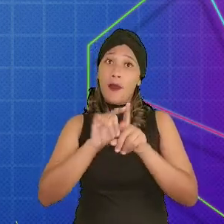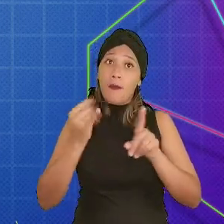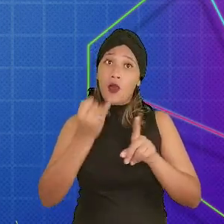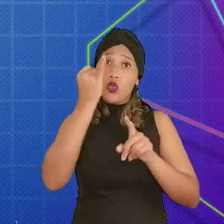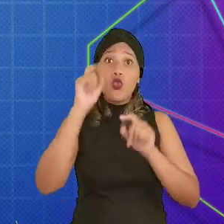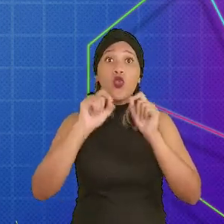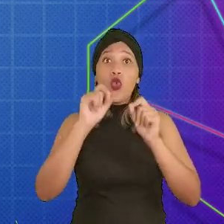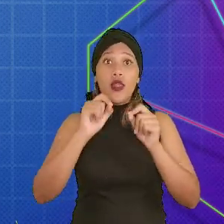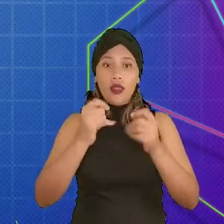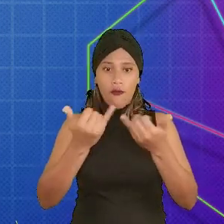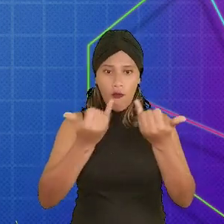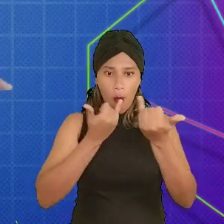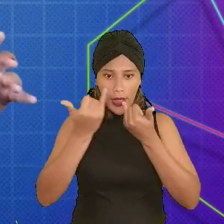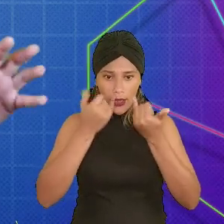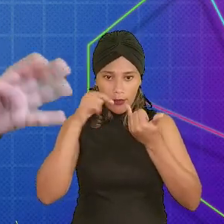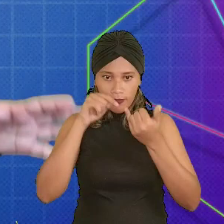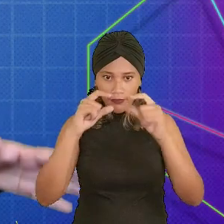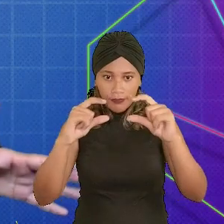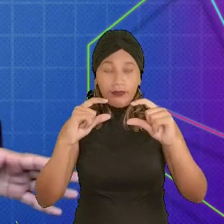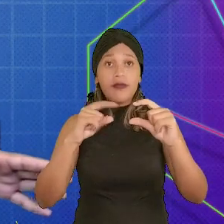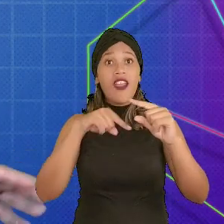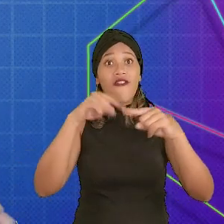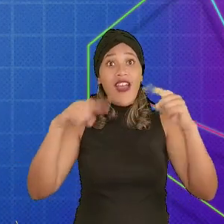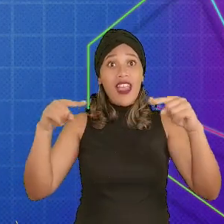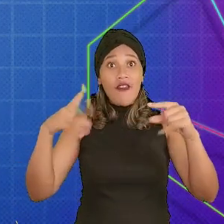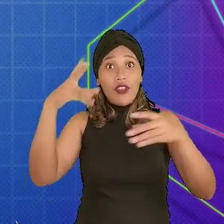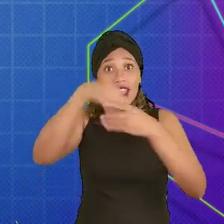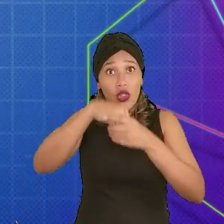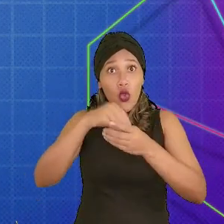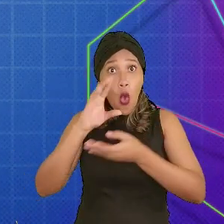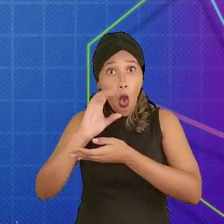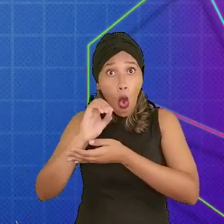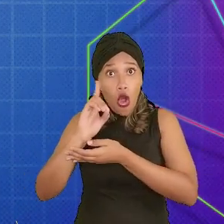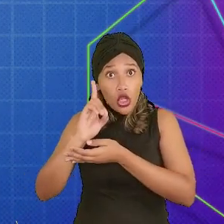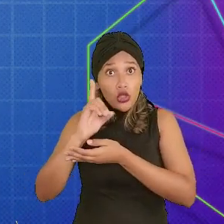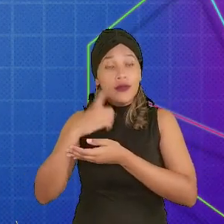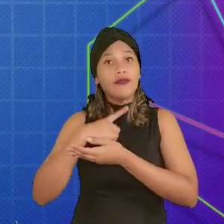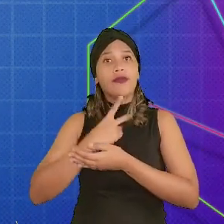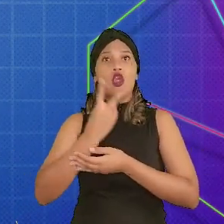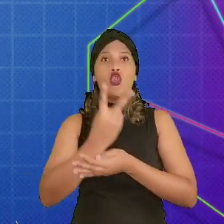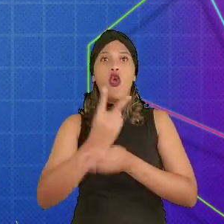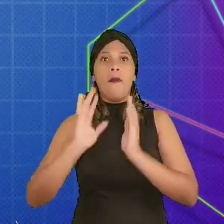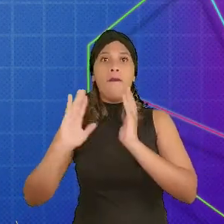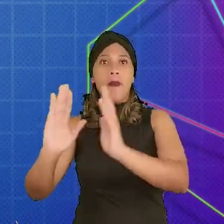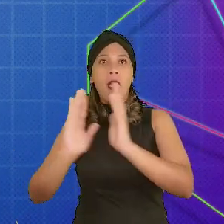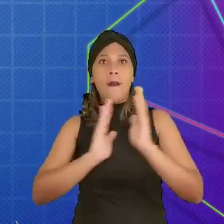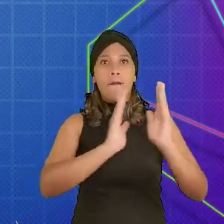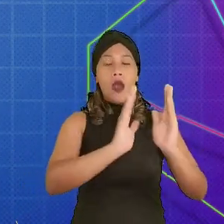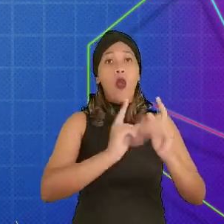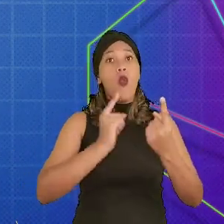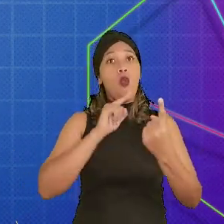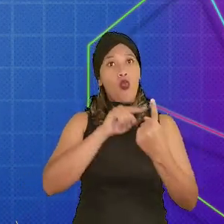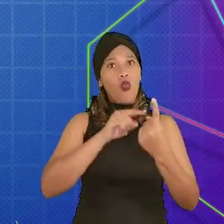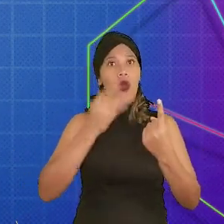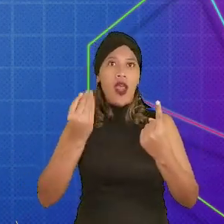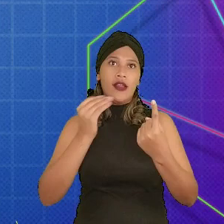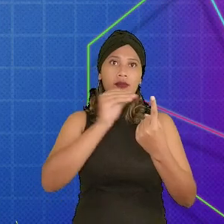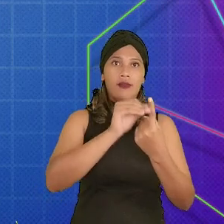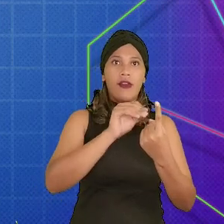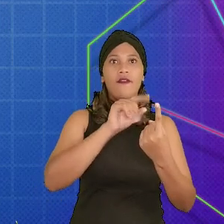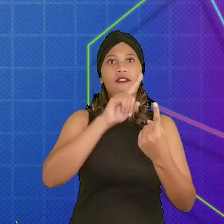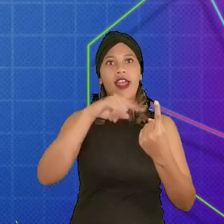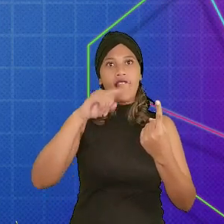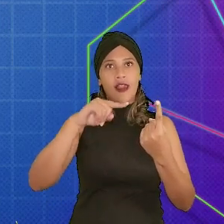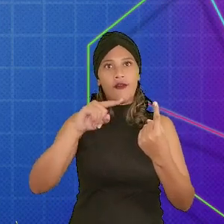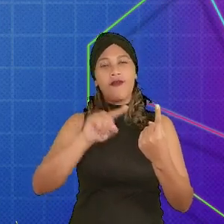blocos. Tipo, quando a gente coloca uma variável para funcionar dentro de um código, normalmente temos dois blocos para isso. O adicione a